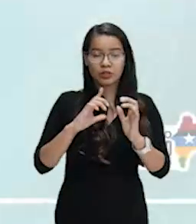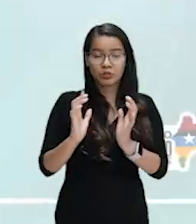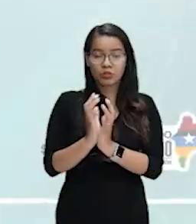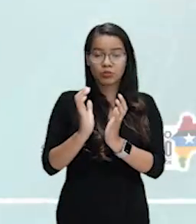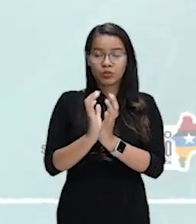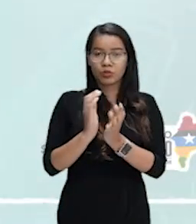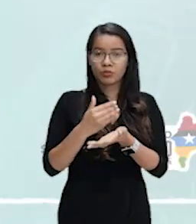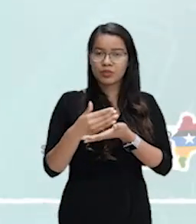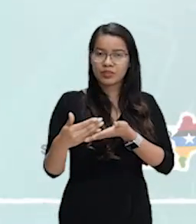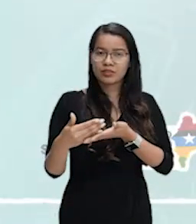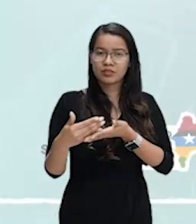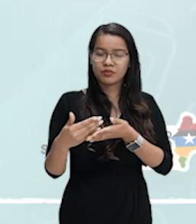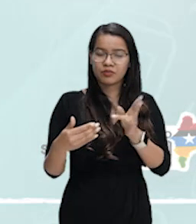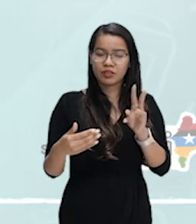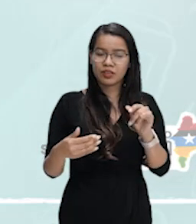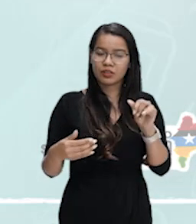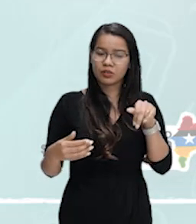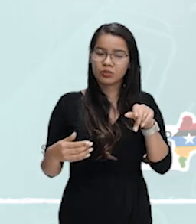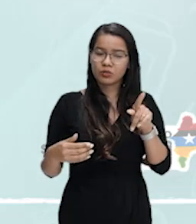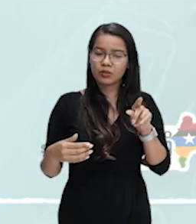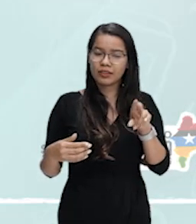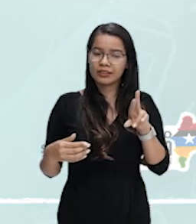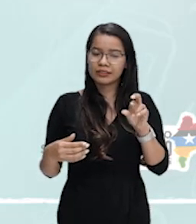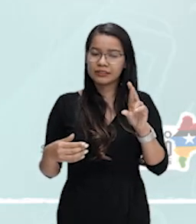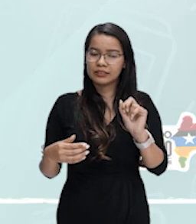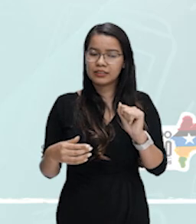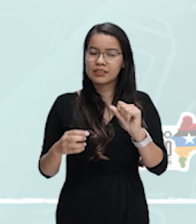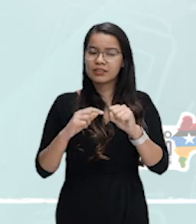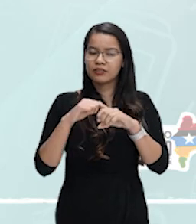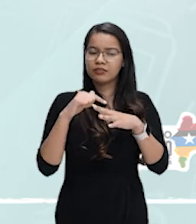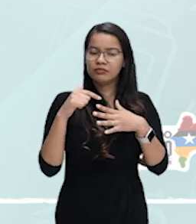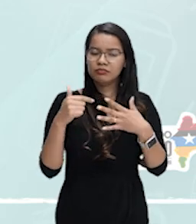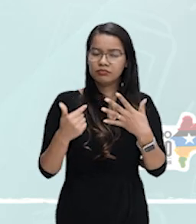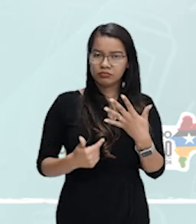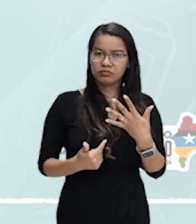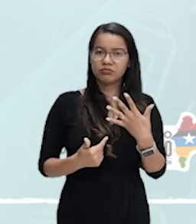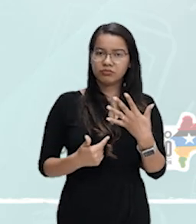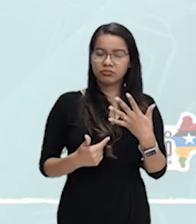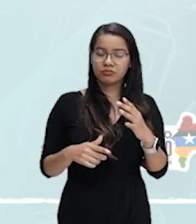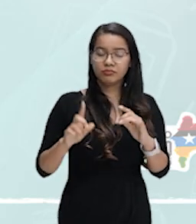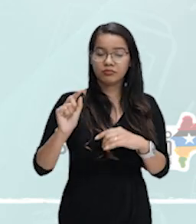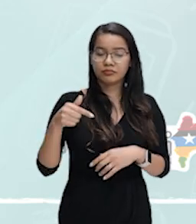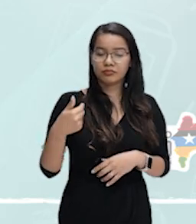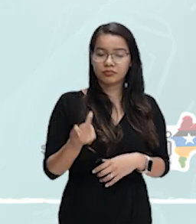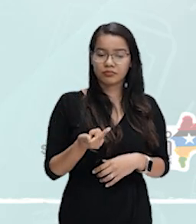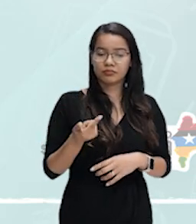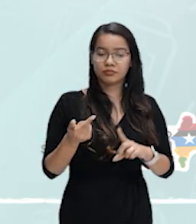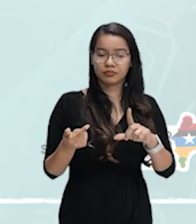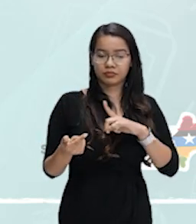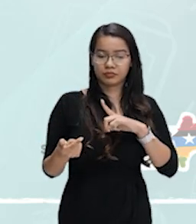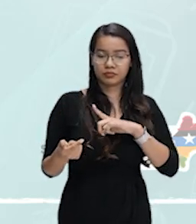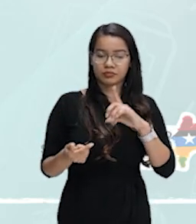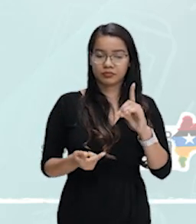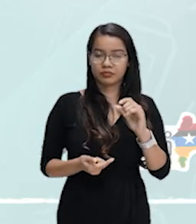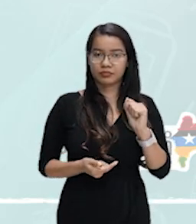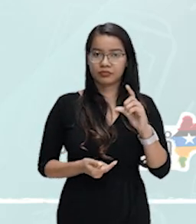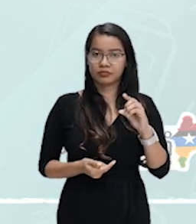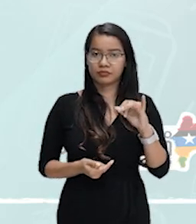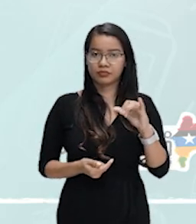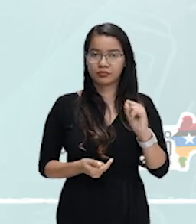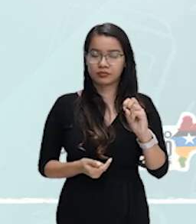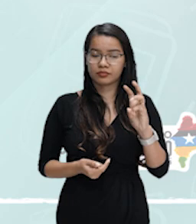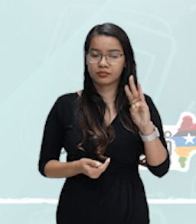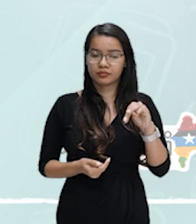surrealismo, de vanguardas, que seriam o cubismo, o fauvismo, o expressionismo. Logo depois você tem o dadaísmo, e o surrealismo